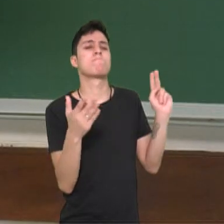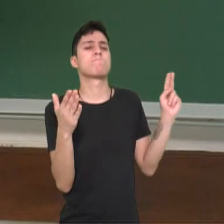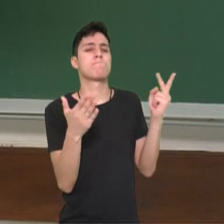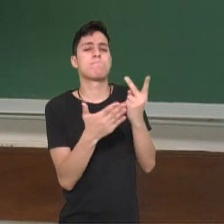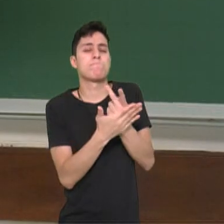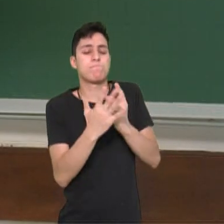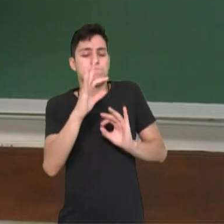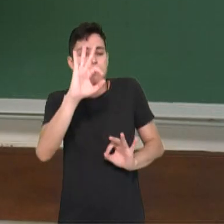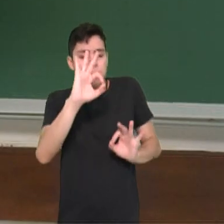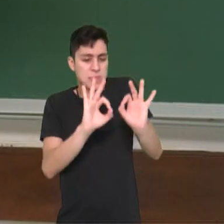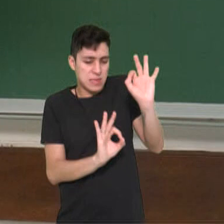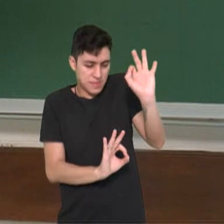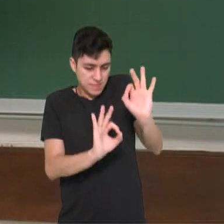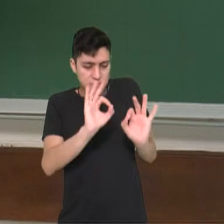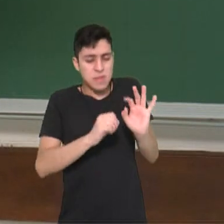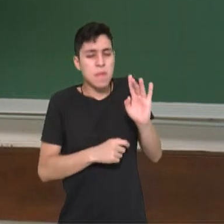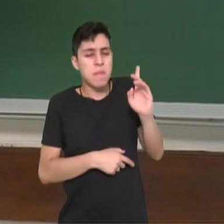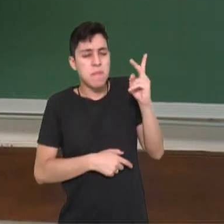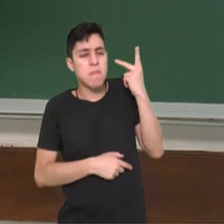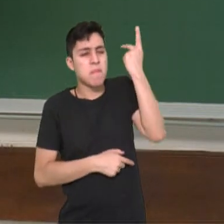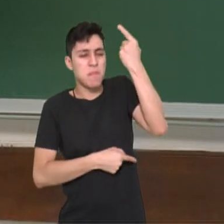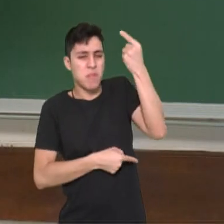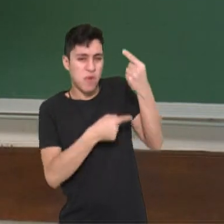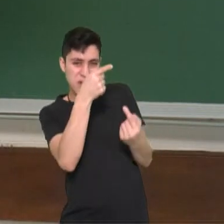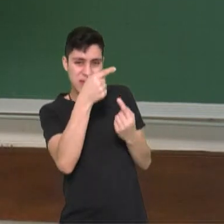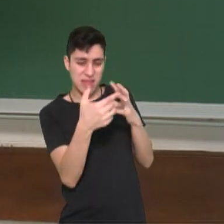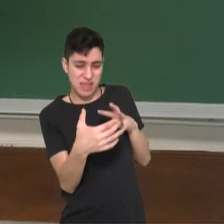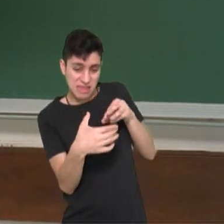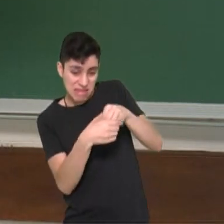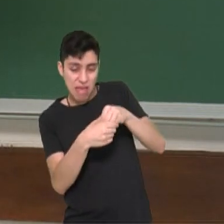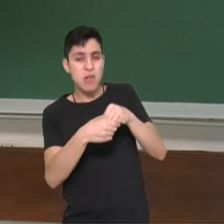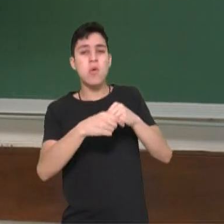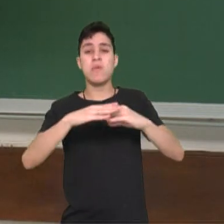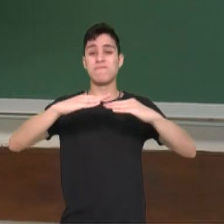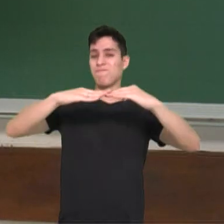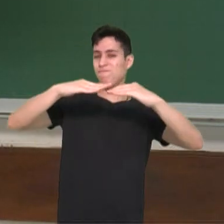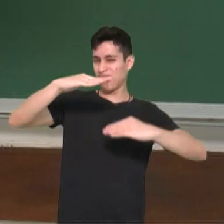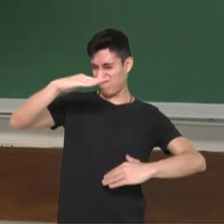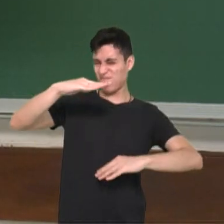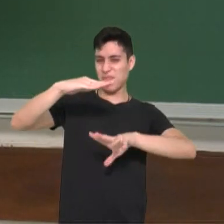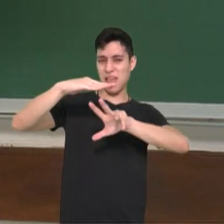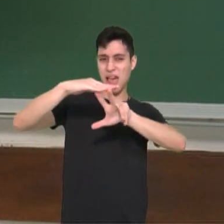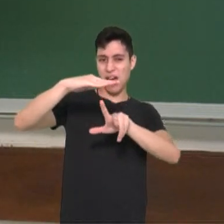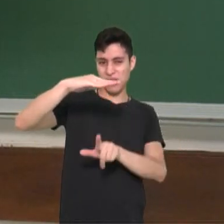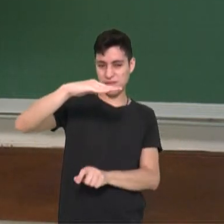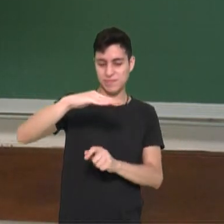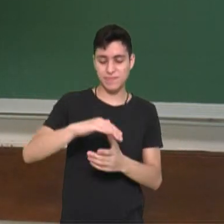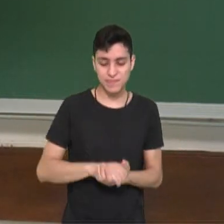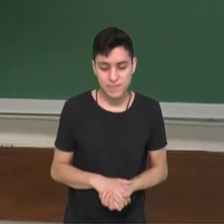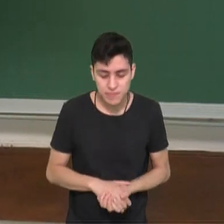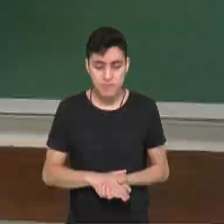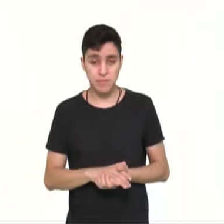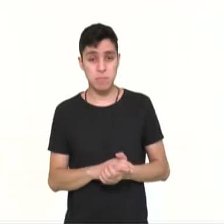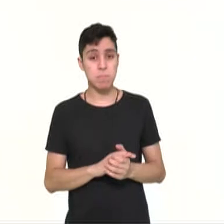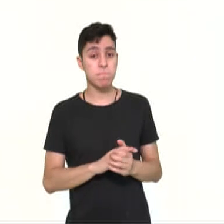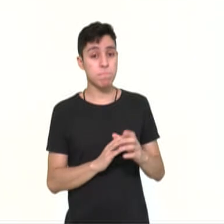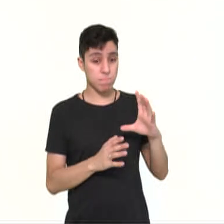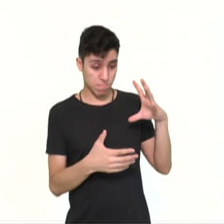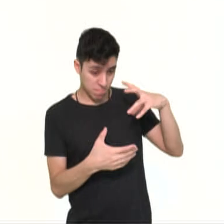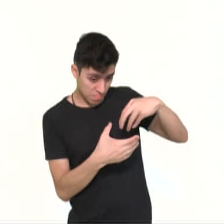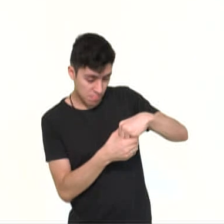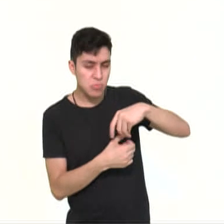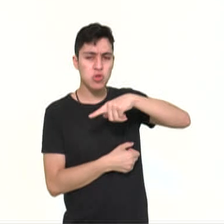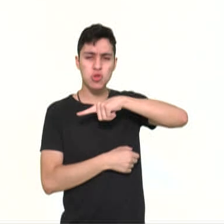a sociedade, então, nessa África subsaariana. Bom, essas sociedades, elas eram organizadas em